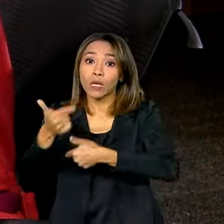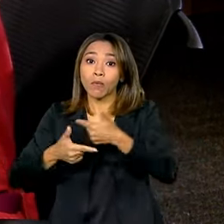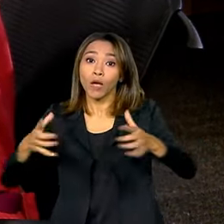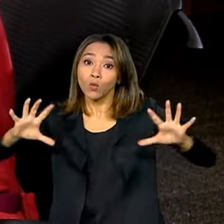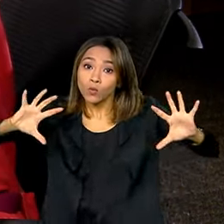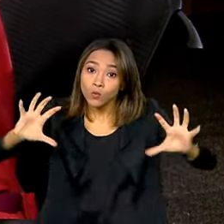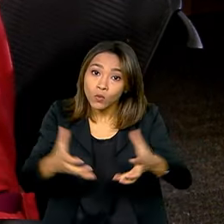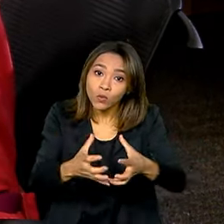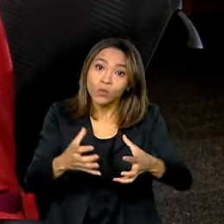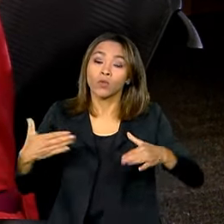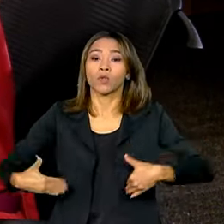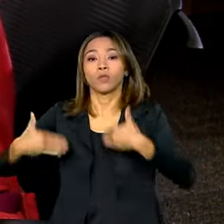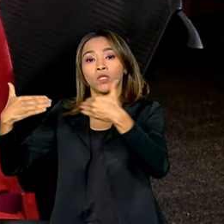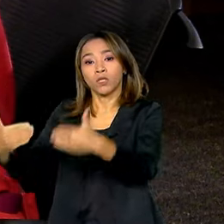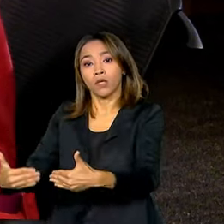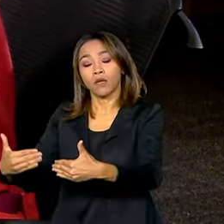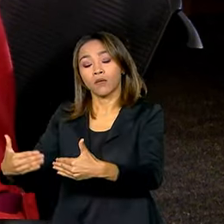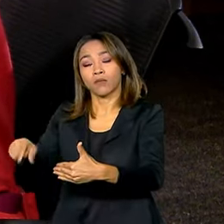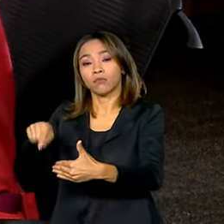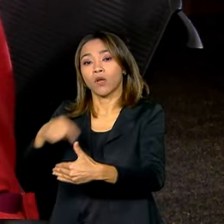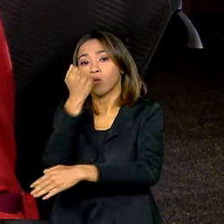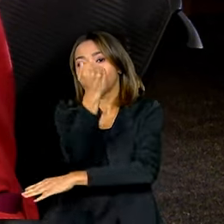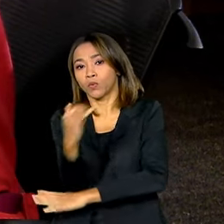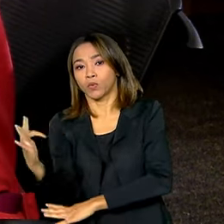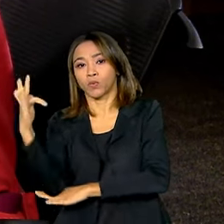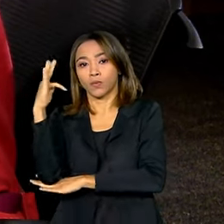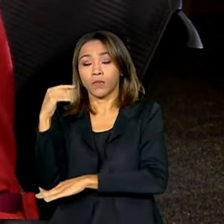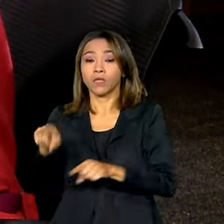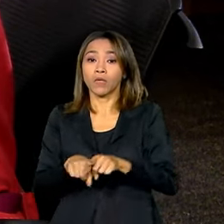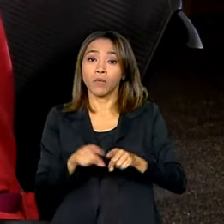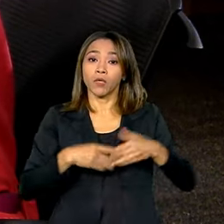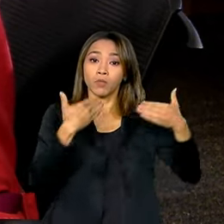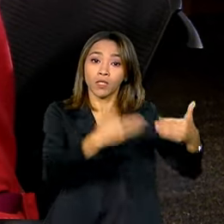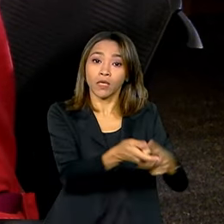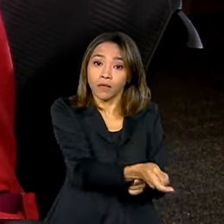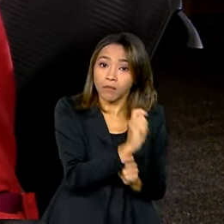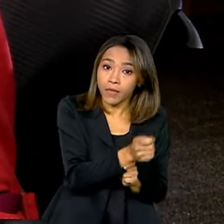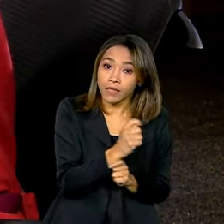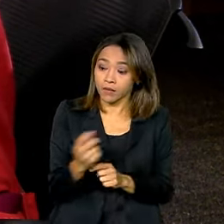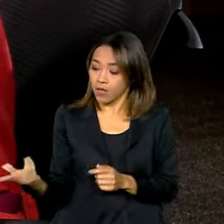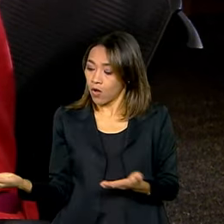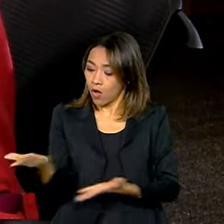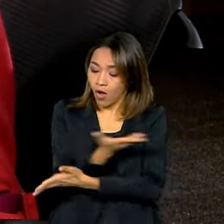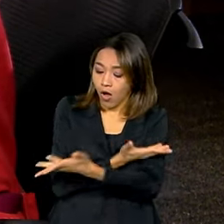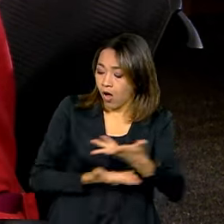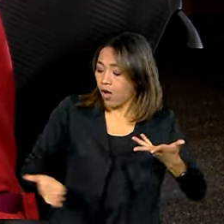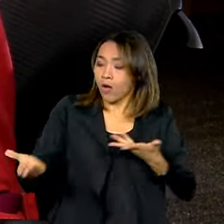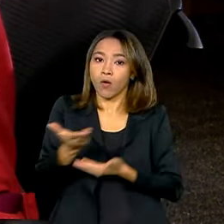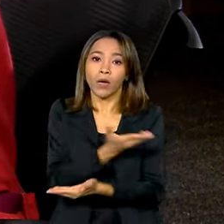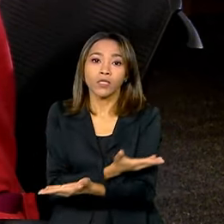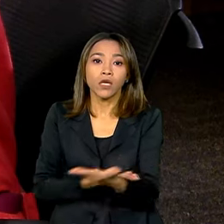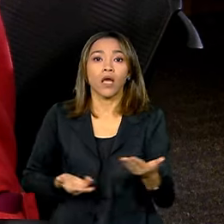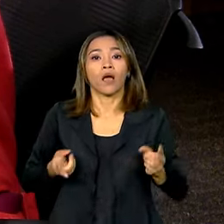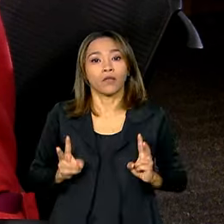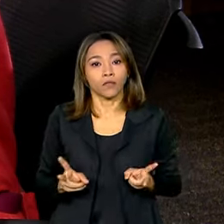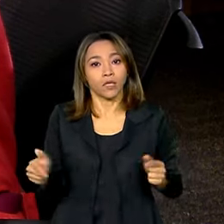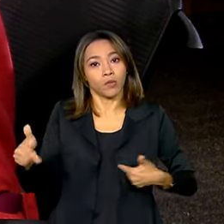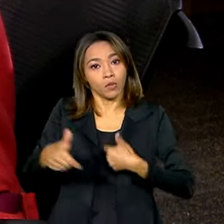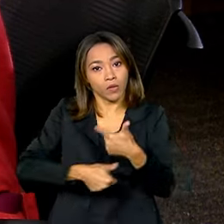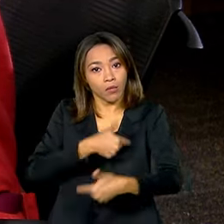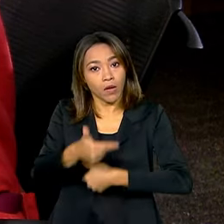Pesca e o Ministério do Meio Ambiente. E nós temos hoje uma gestão que é compartilhada, porque no governo do presidente Lula, a questão